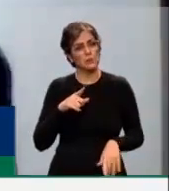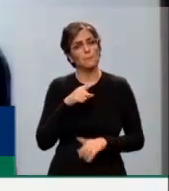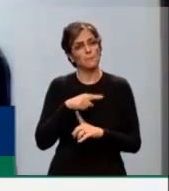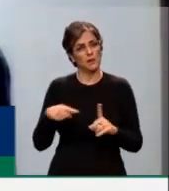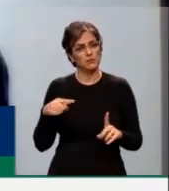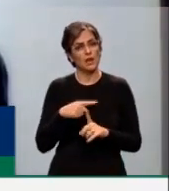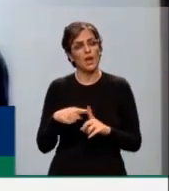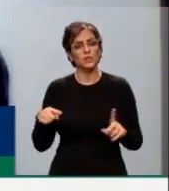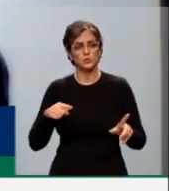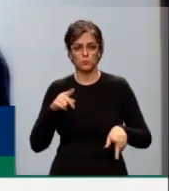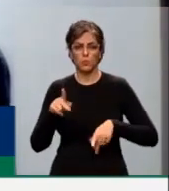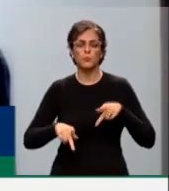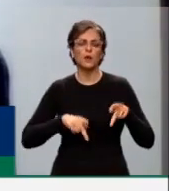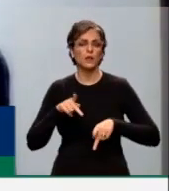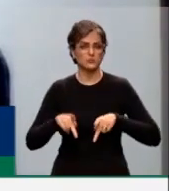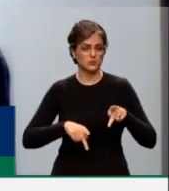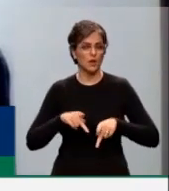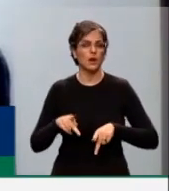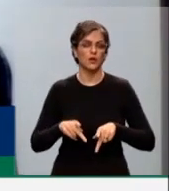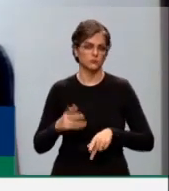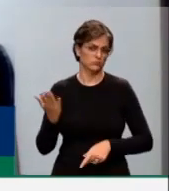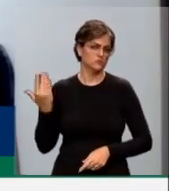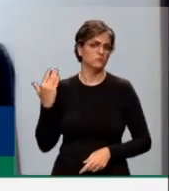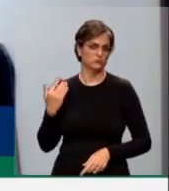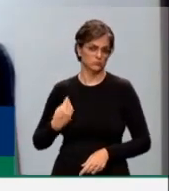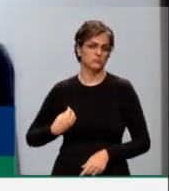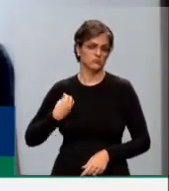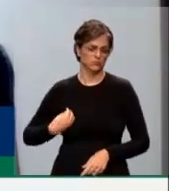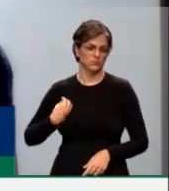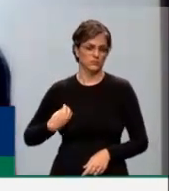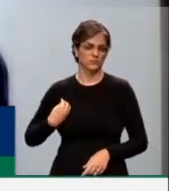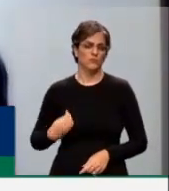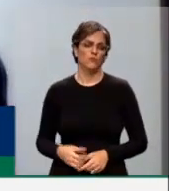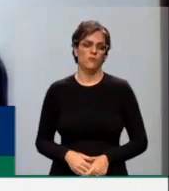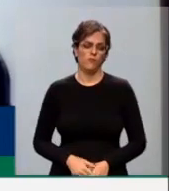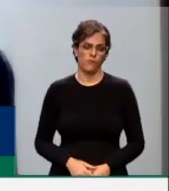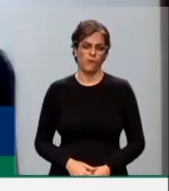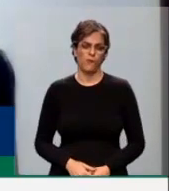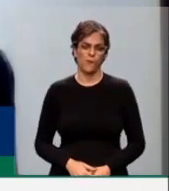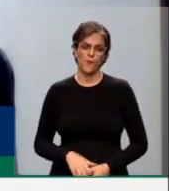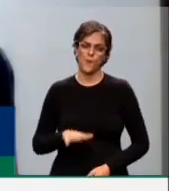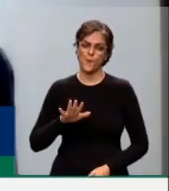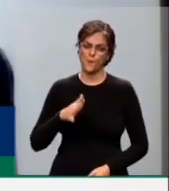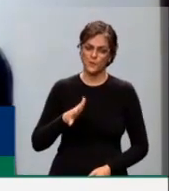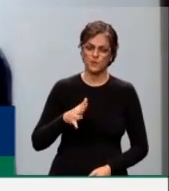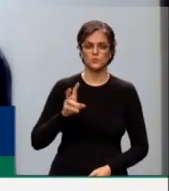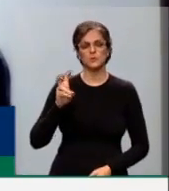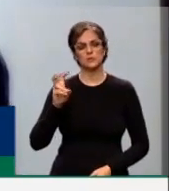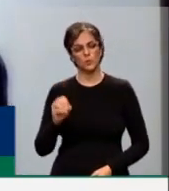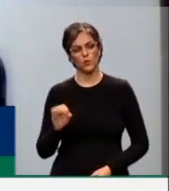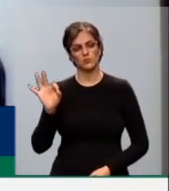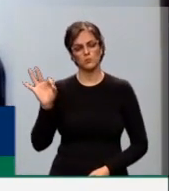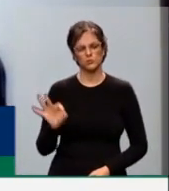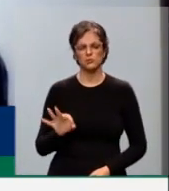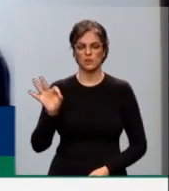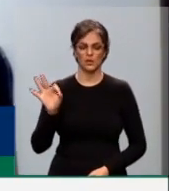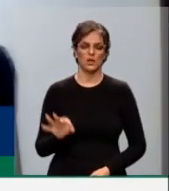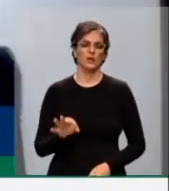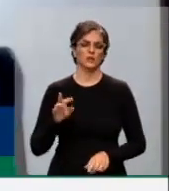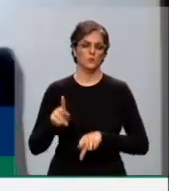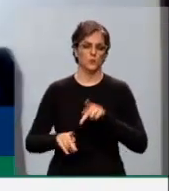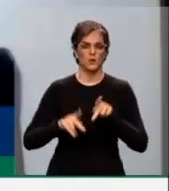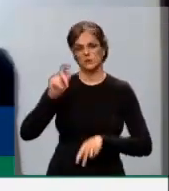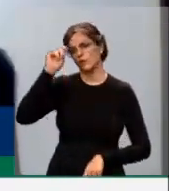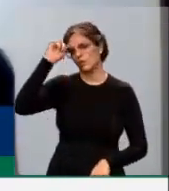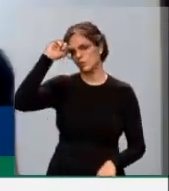da população, ou seja, nós tínhamos um número ali próximo dos 50% com relação à população